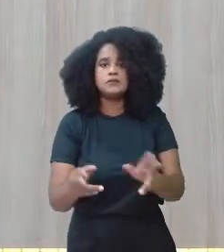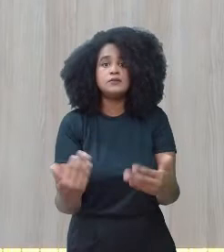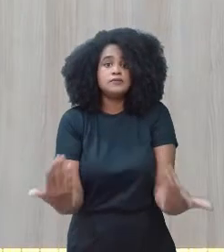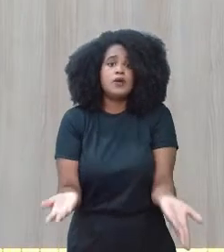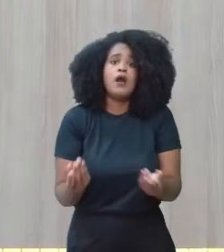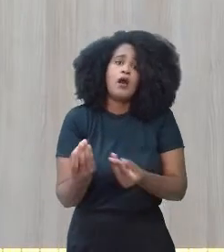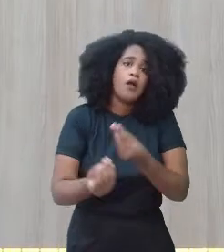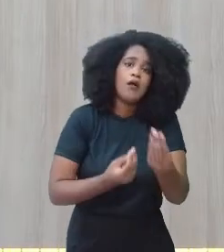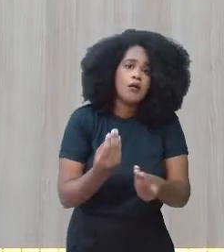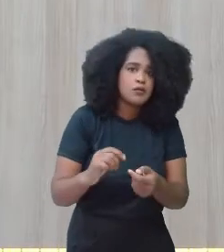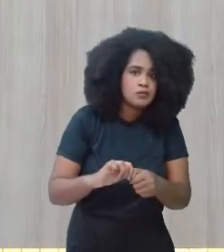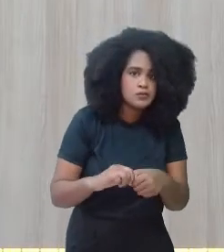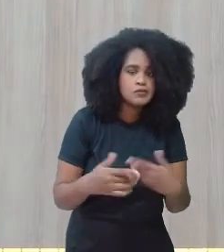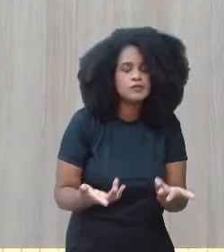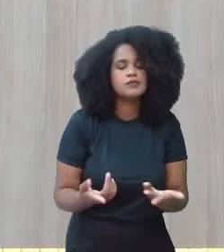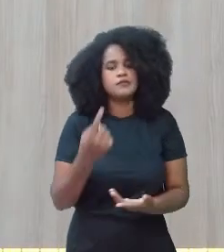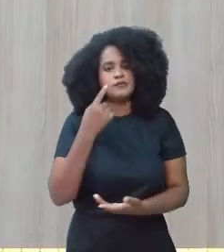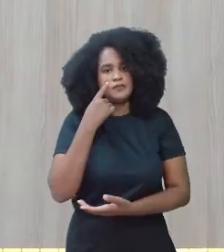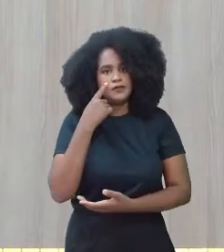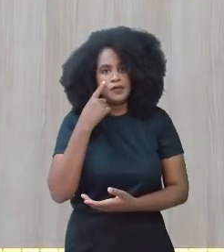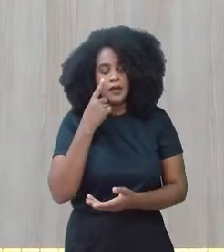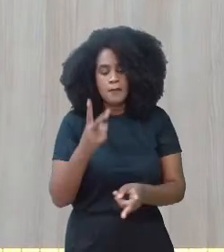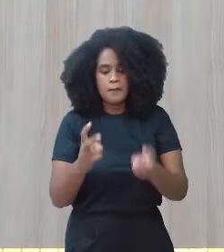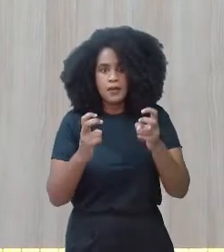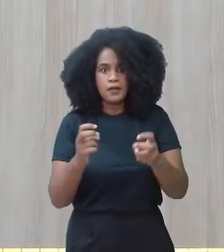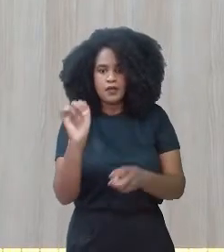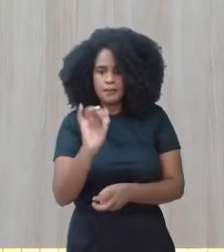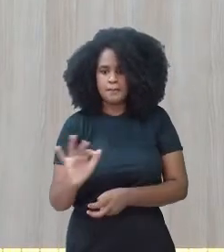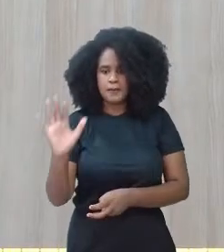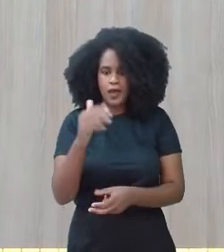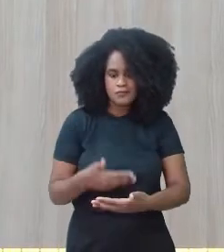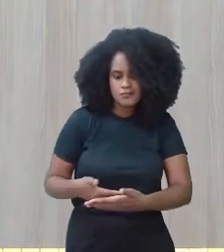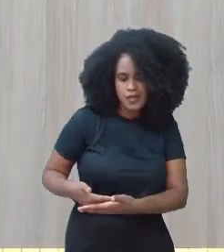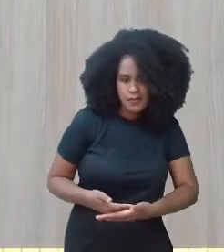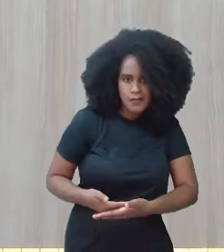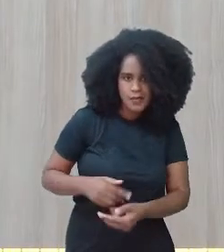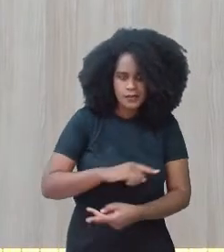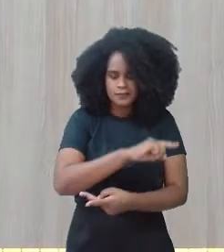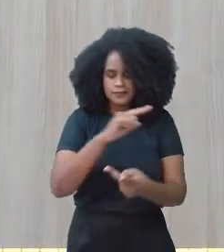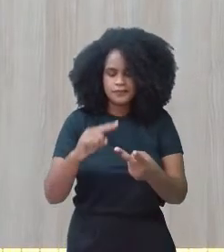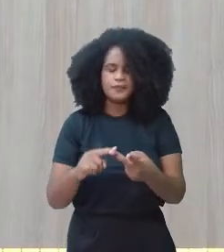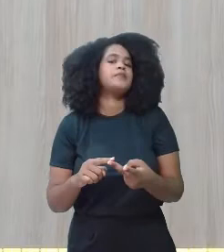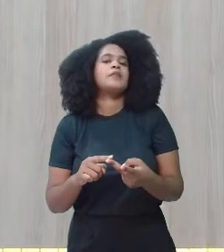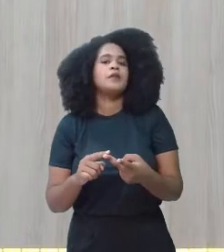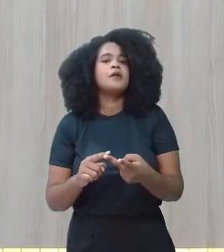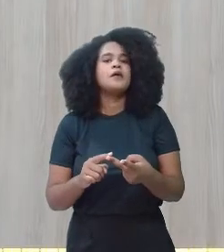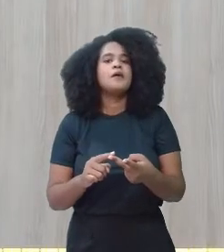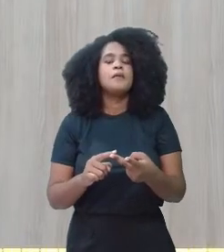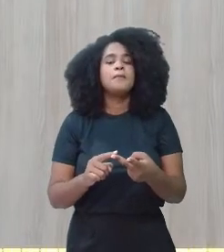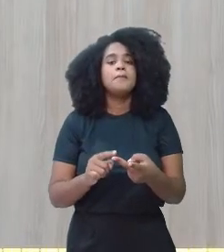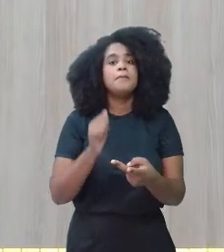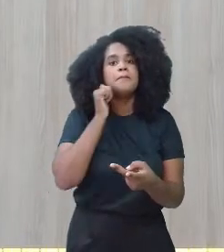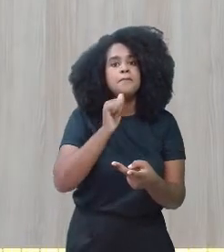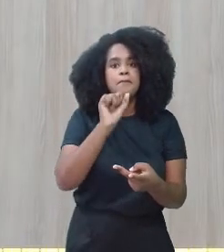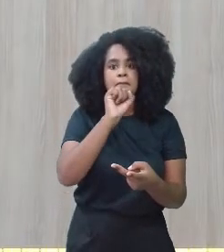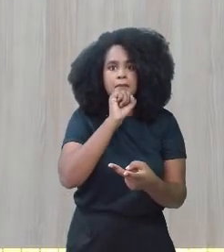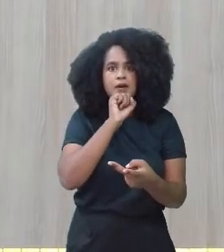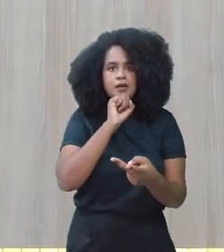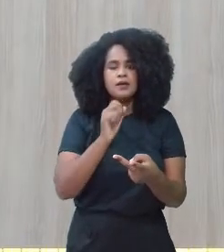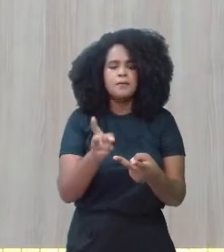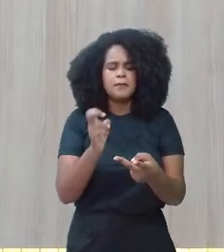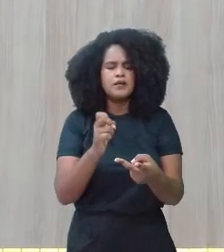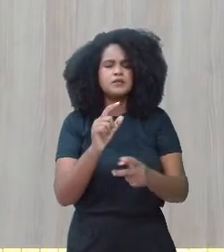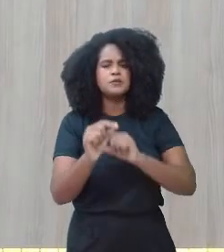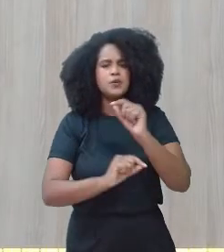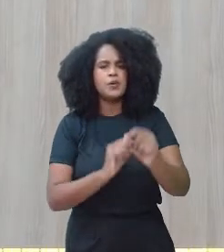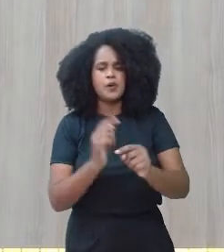fazer isso? Basta olhar a imagem de um bebê e de uma mãe, por exemplo. Normalmente tem aquela foto que o bebê bota a mãozinha assim em cima da mão da mãe, e a